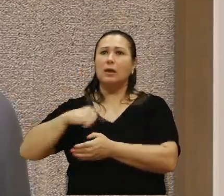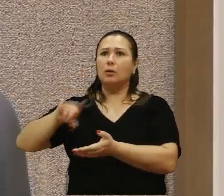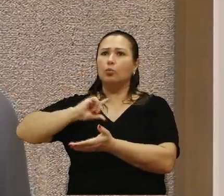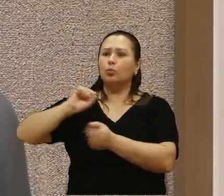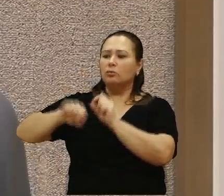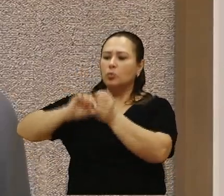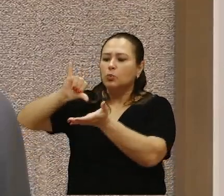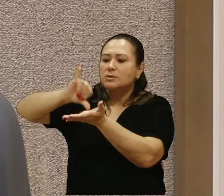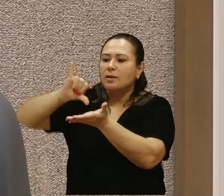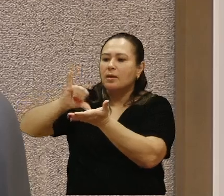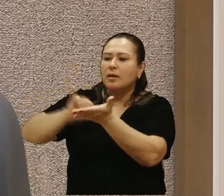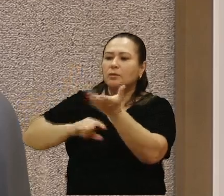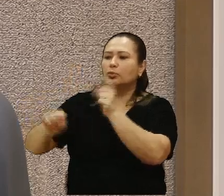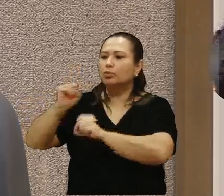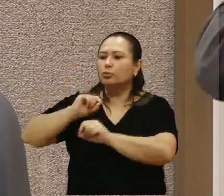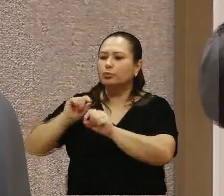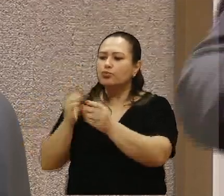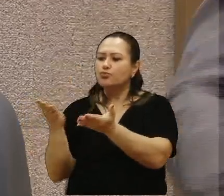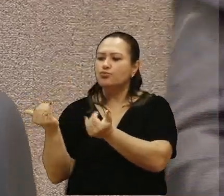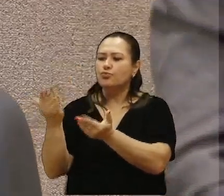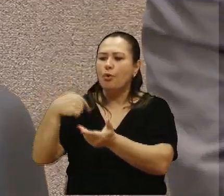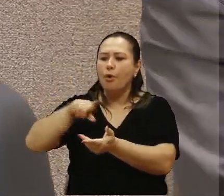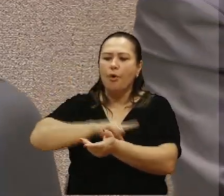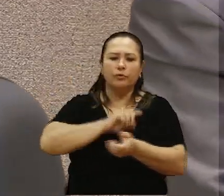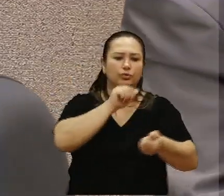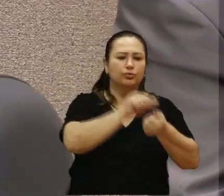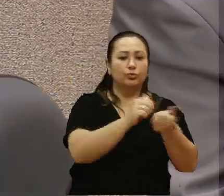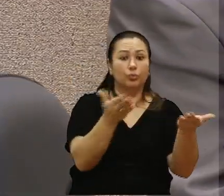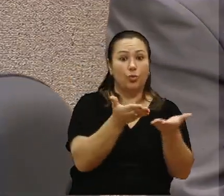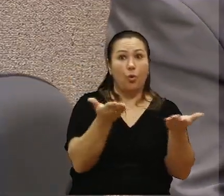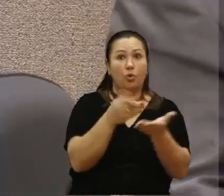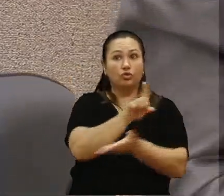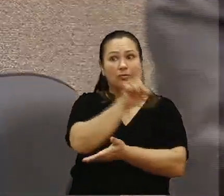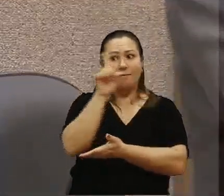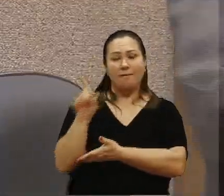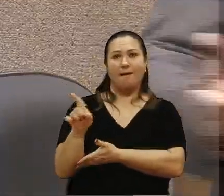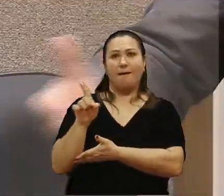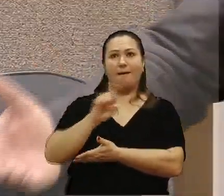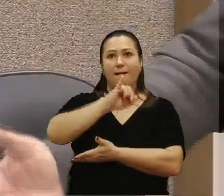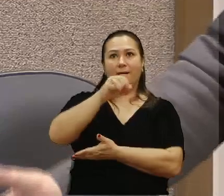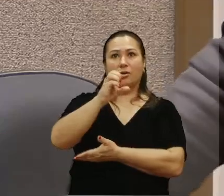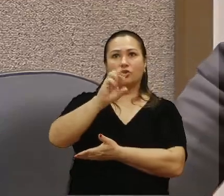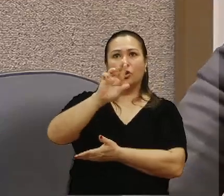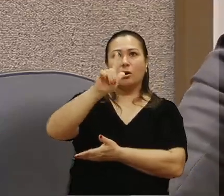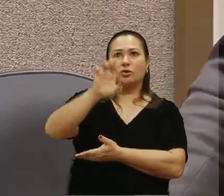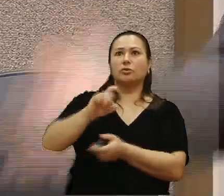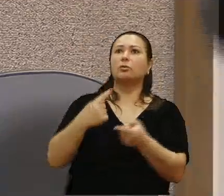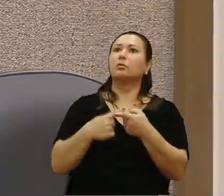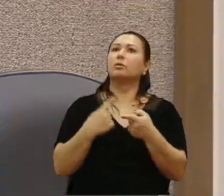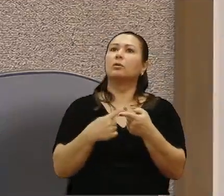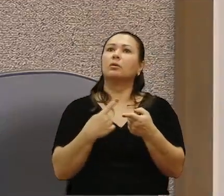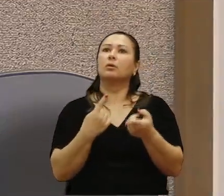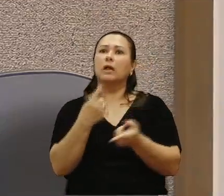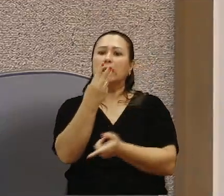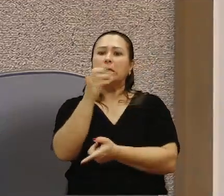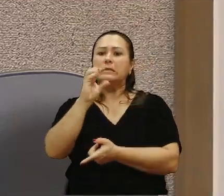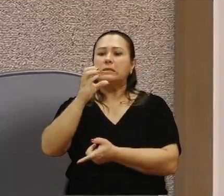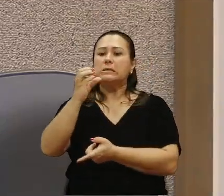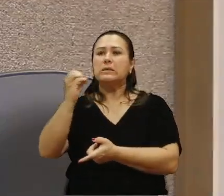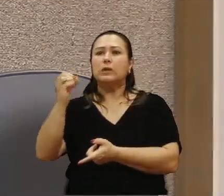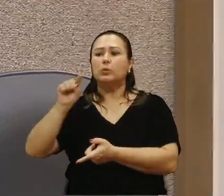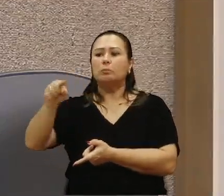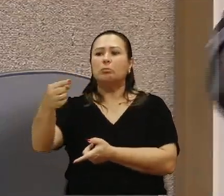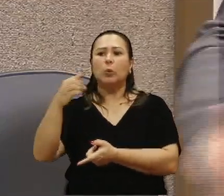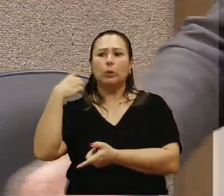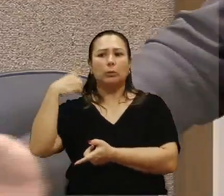estaremos lá, com o Jorge Andreassa, que é o que cuida das emendas da deputada, porque só os 300 mil da deputada não dá, o município não tem recursos